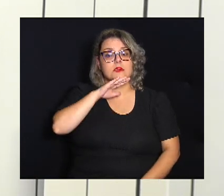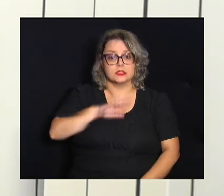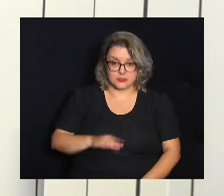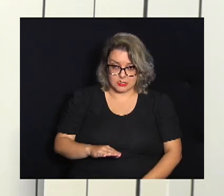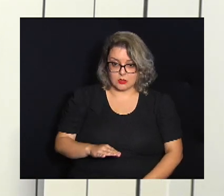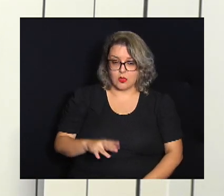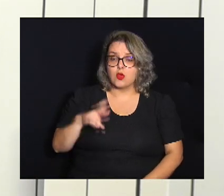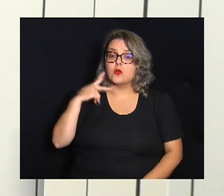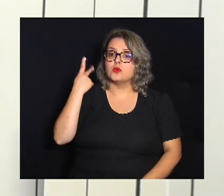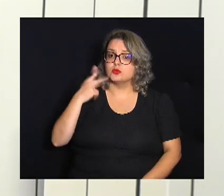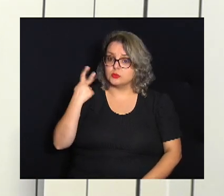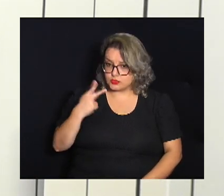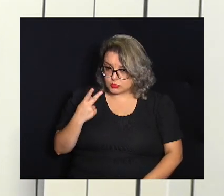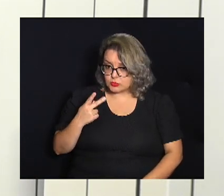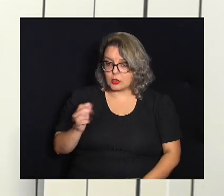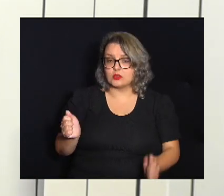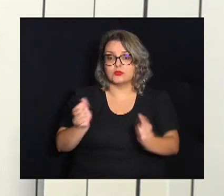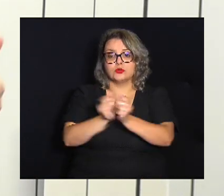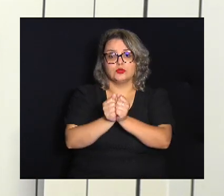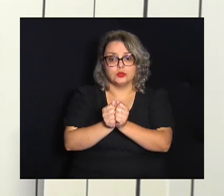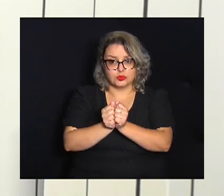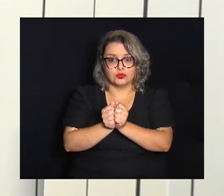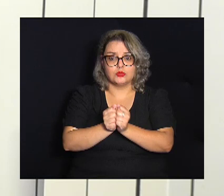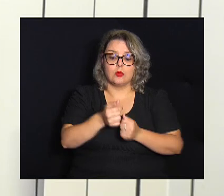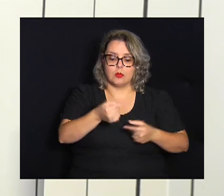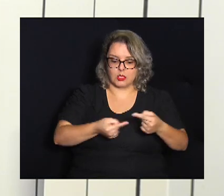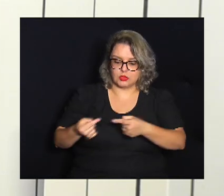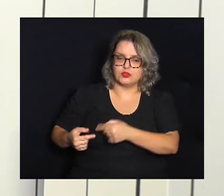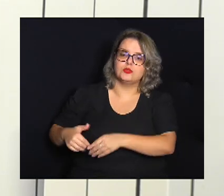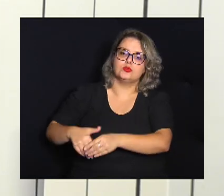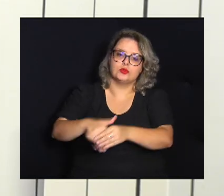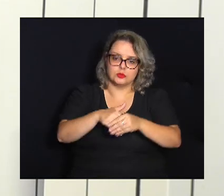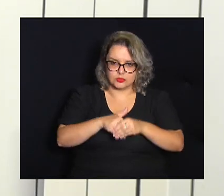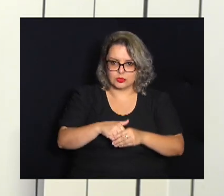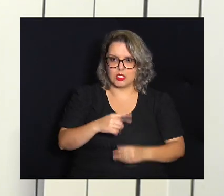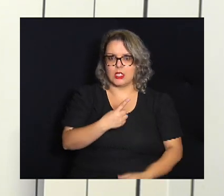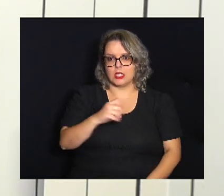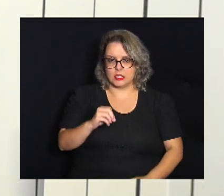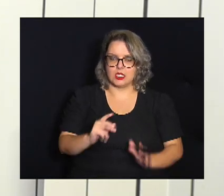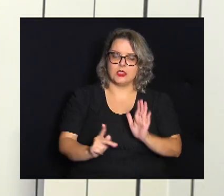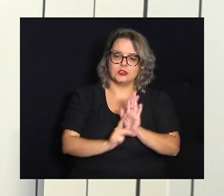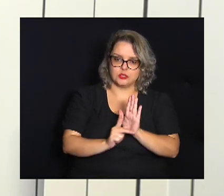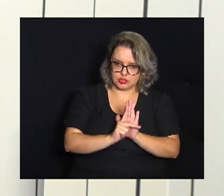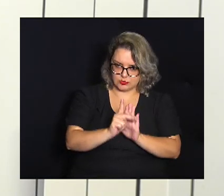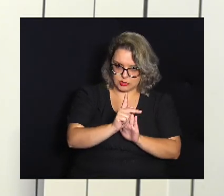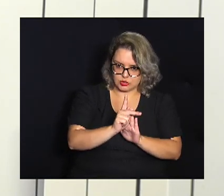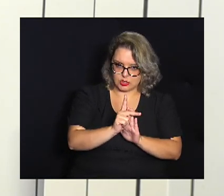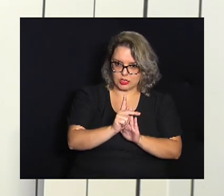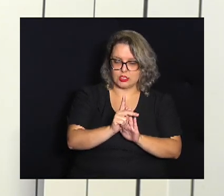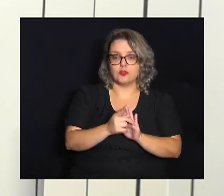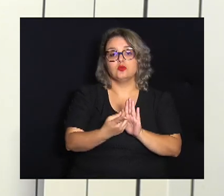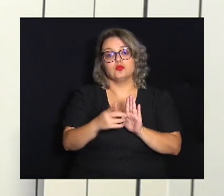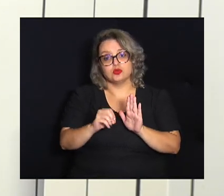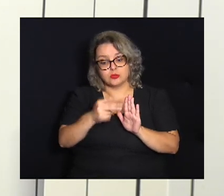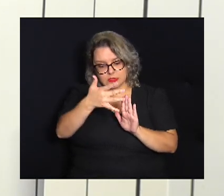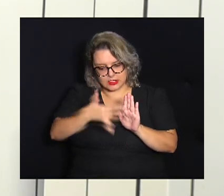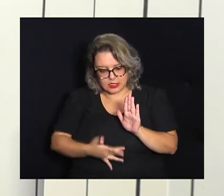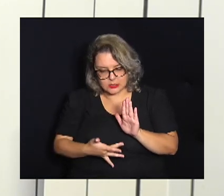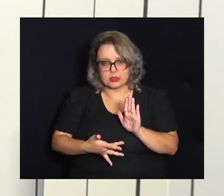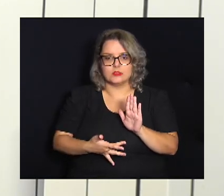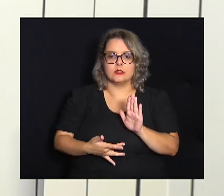os vereadores vão se reunir para discutir e votar 10 projetos. Entre eles está,